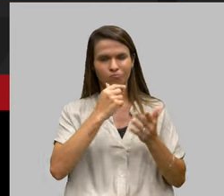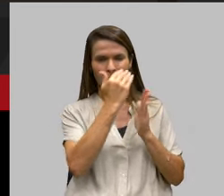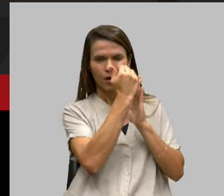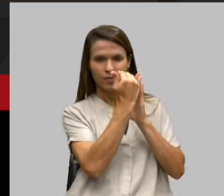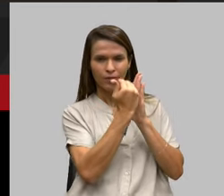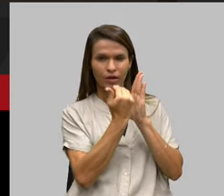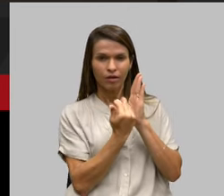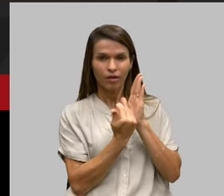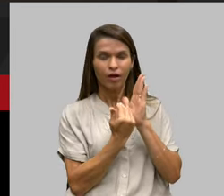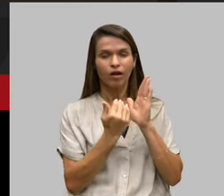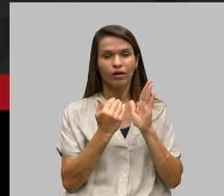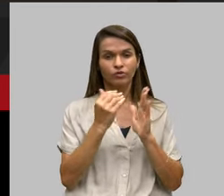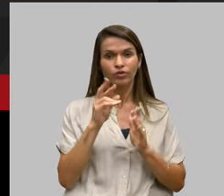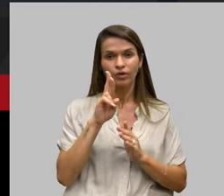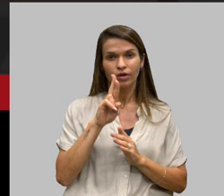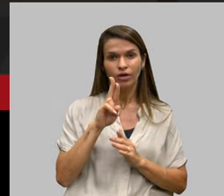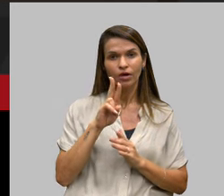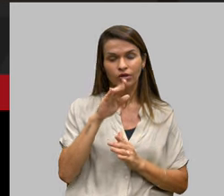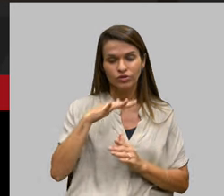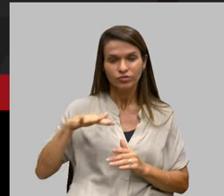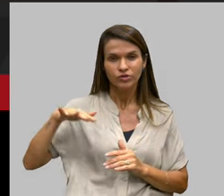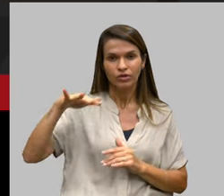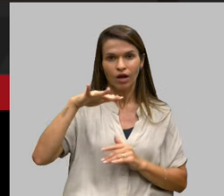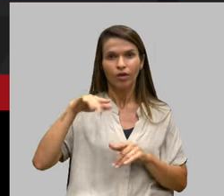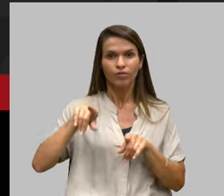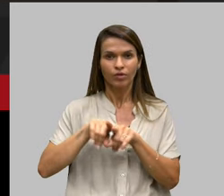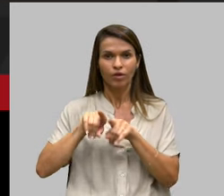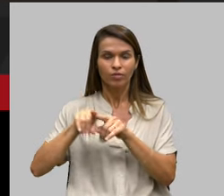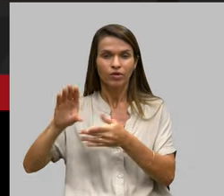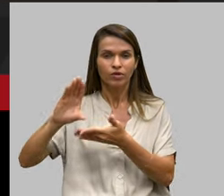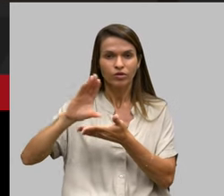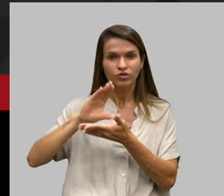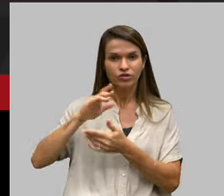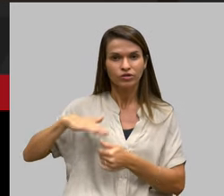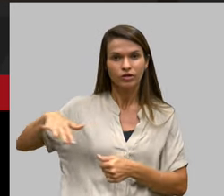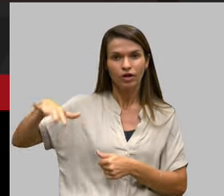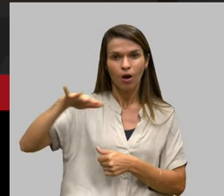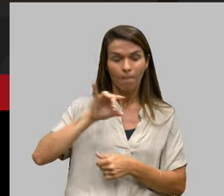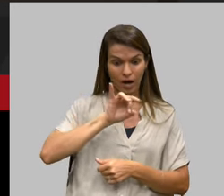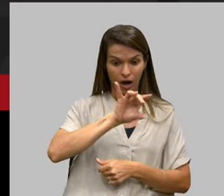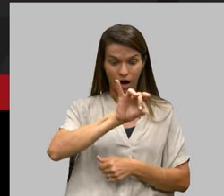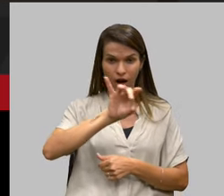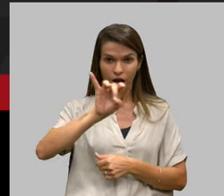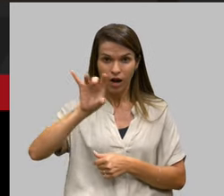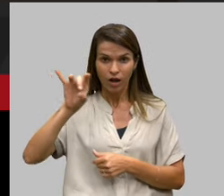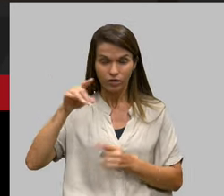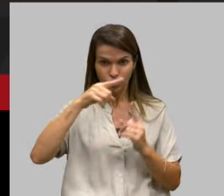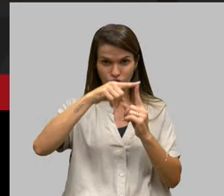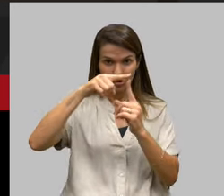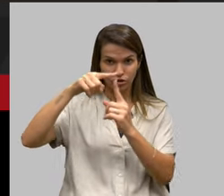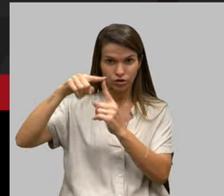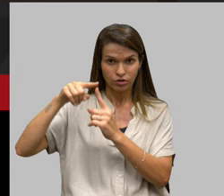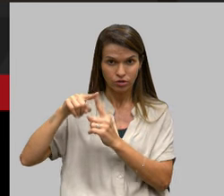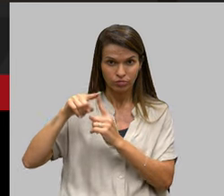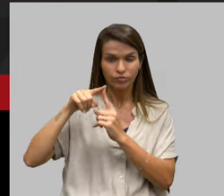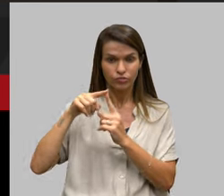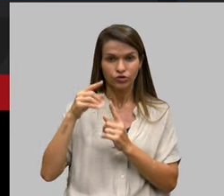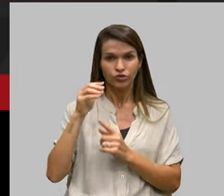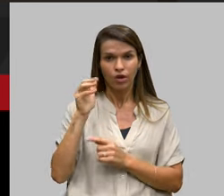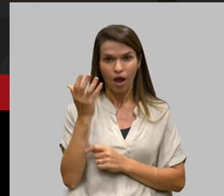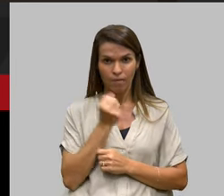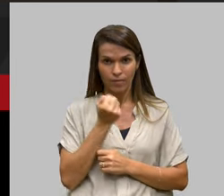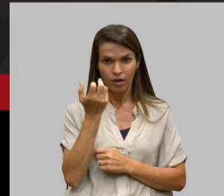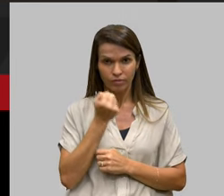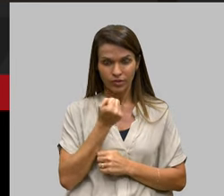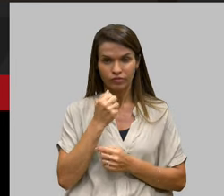geral mais o financiamento do regime geral e tinha um financiamento para cada espécie de benefícios tá e a a